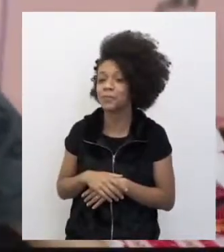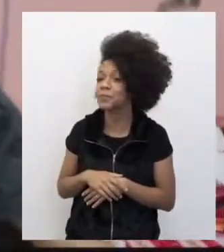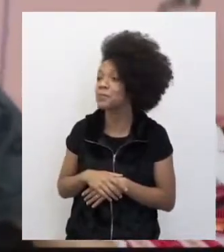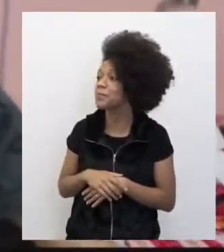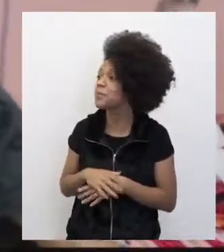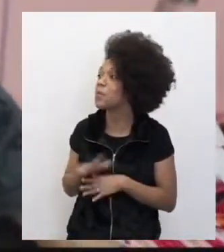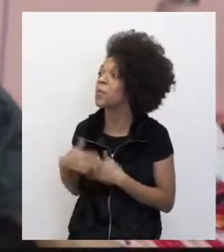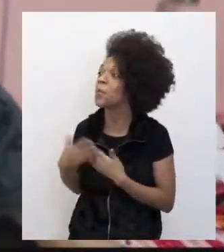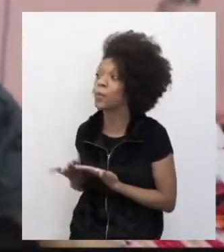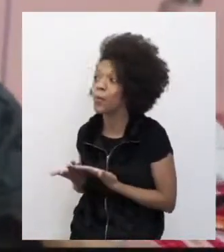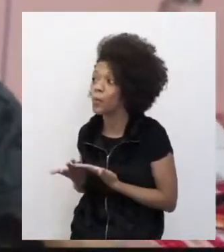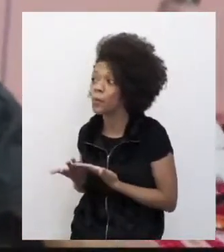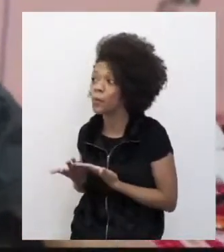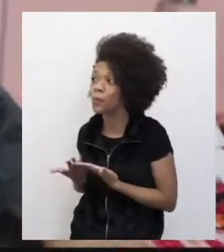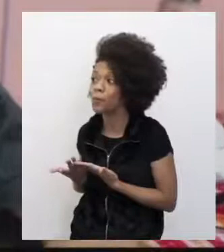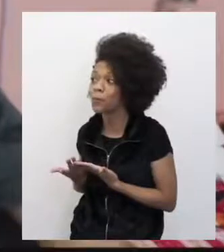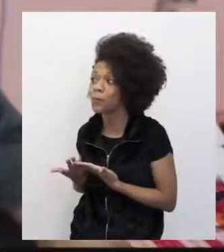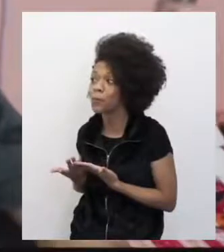Qual?